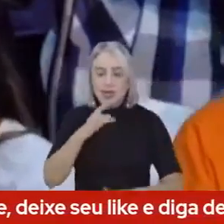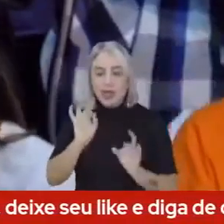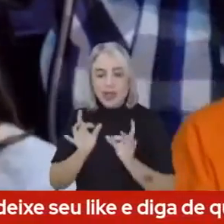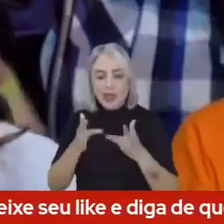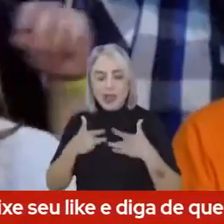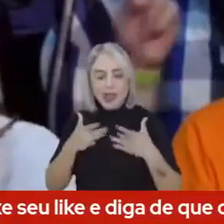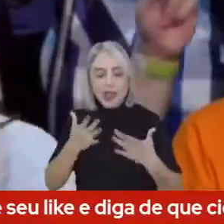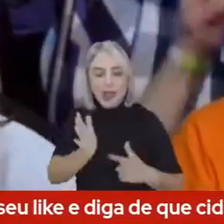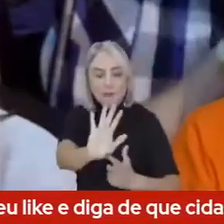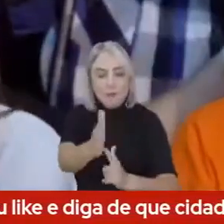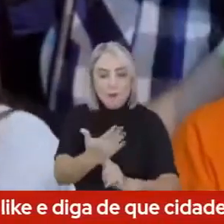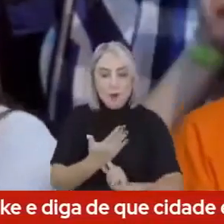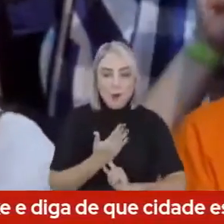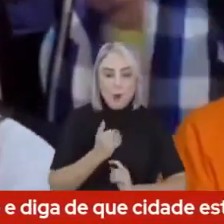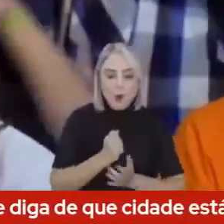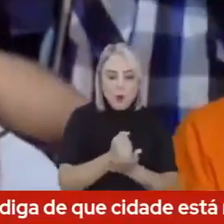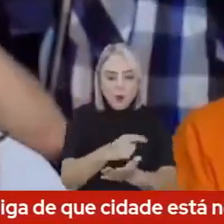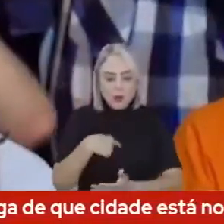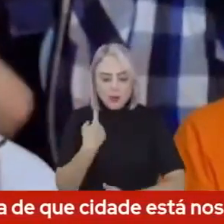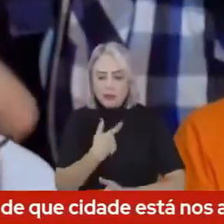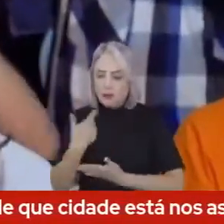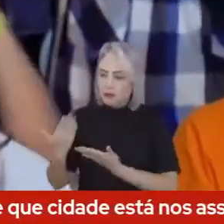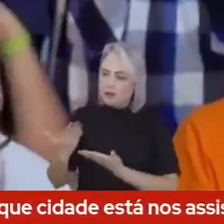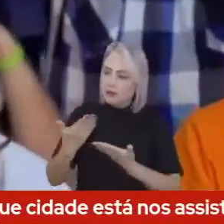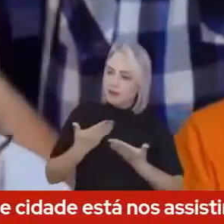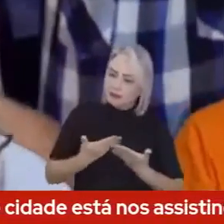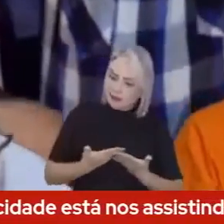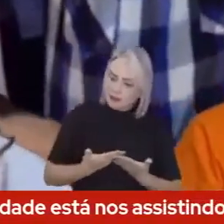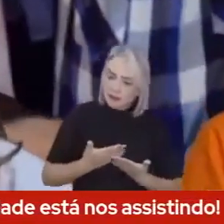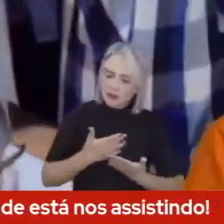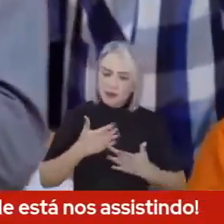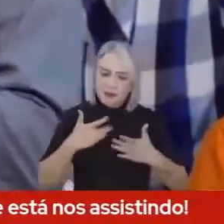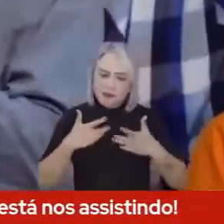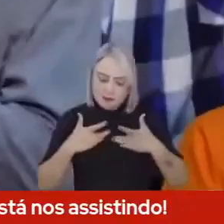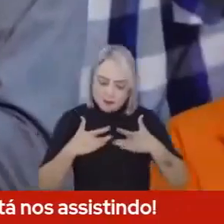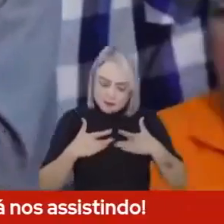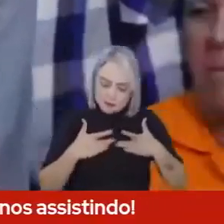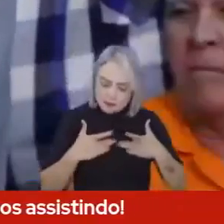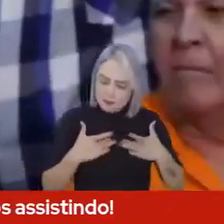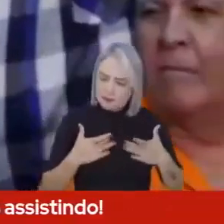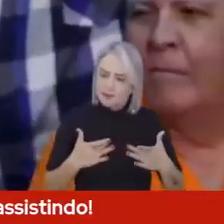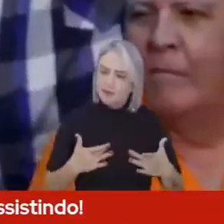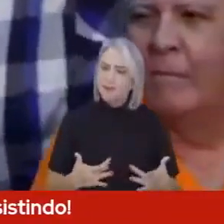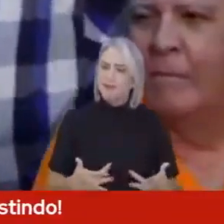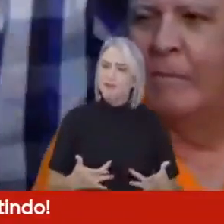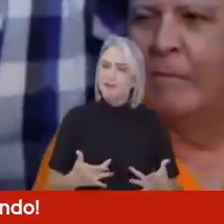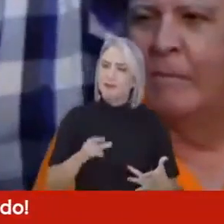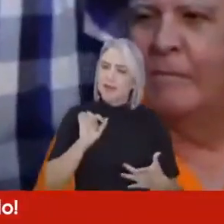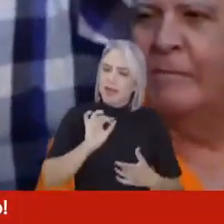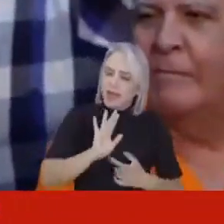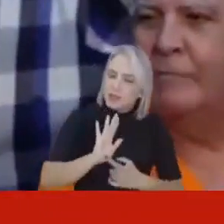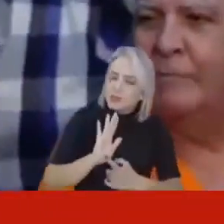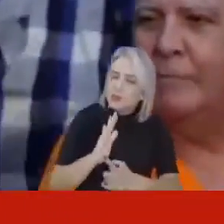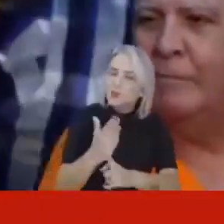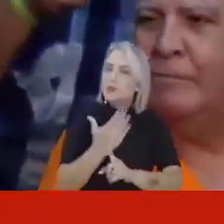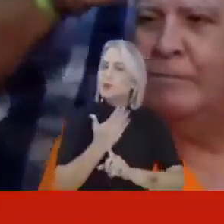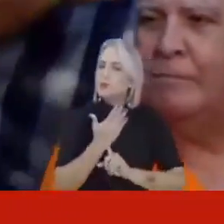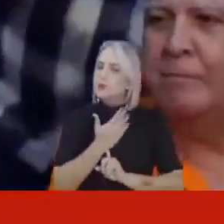solidariedade que nos traz compaixão. É a solidariedade que nos